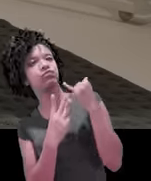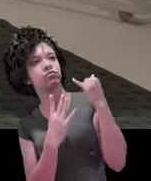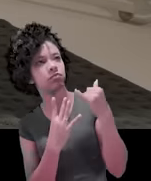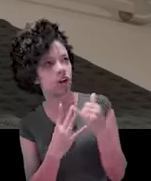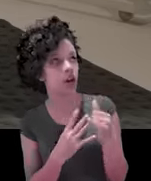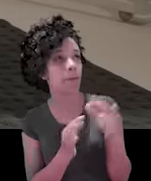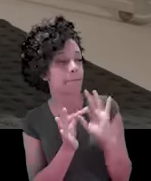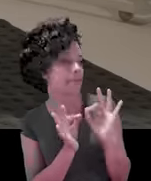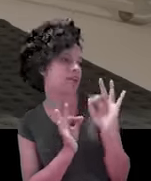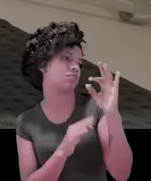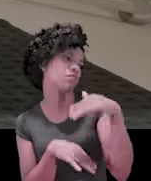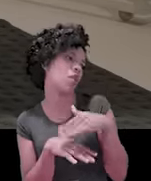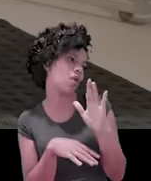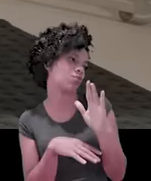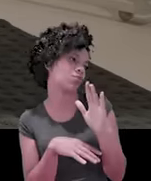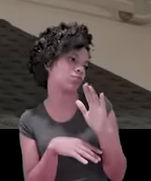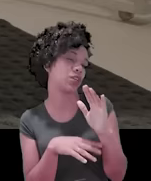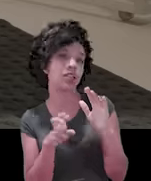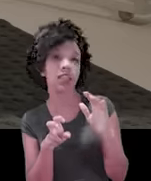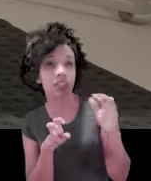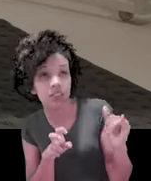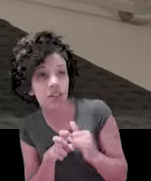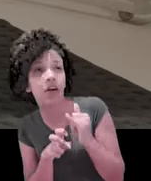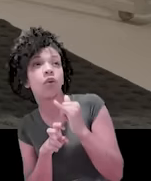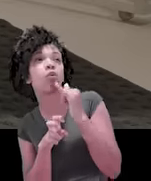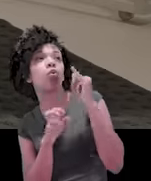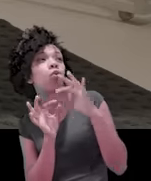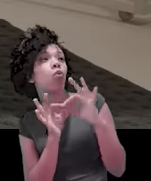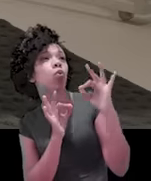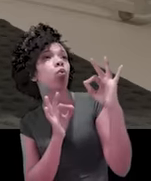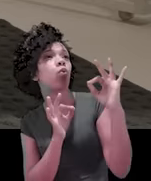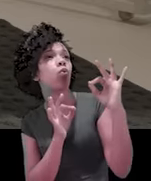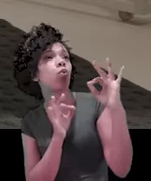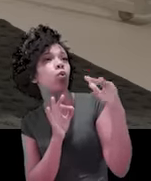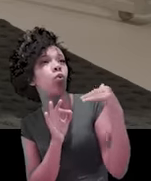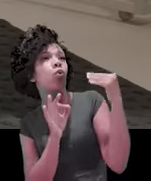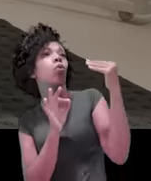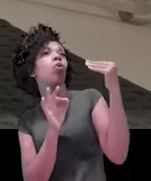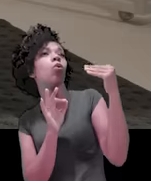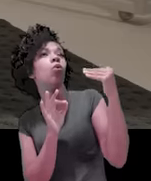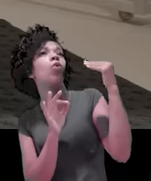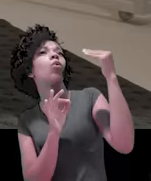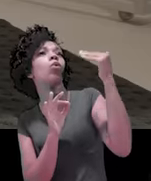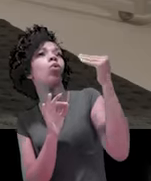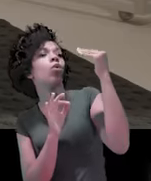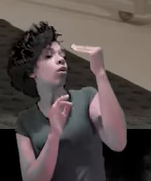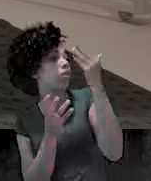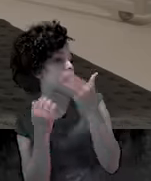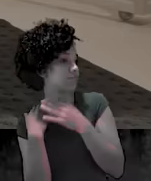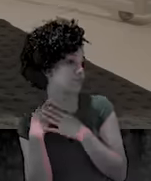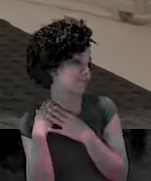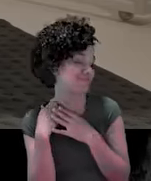na quarta quando eu voltava mais longe a quinta mais longe Ele foi indo tô indo tô